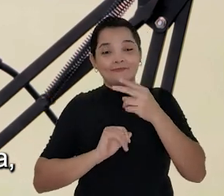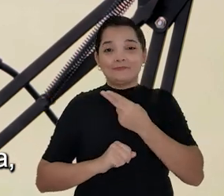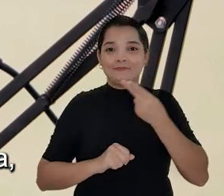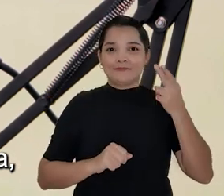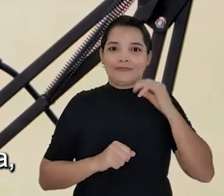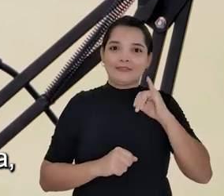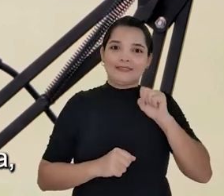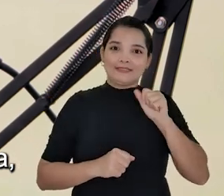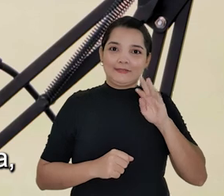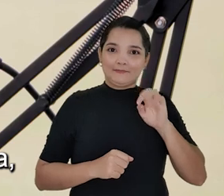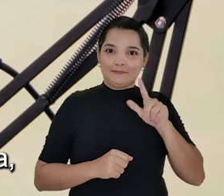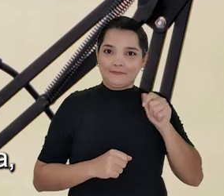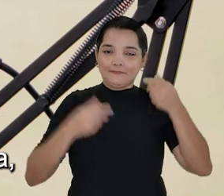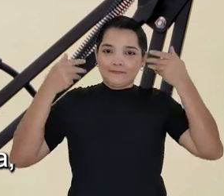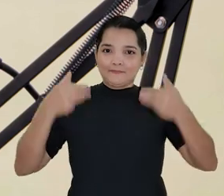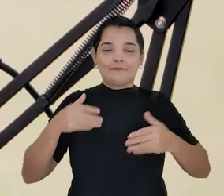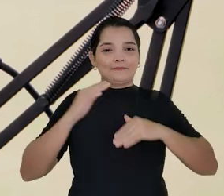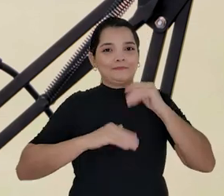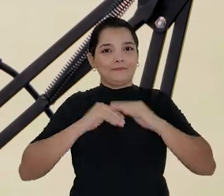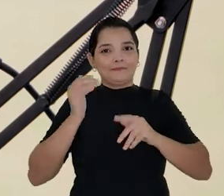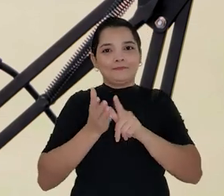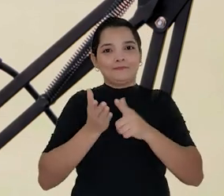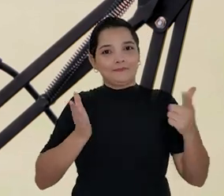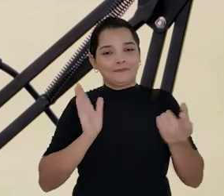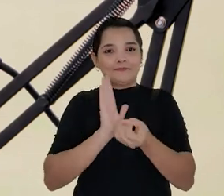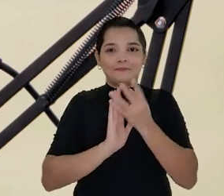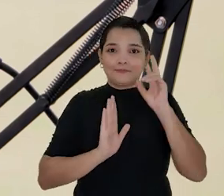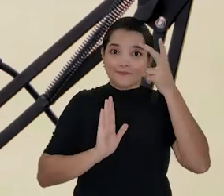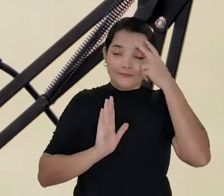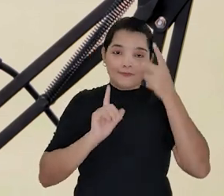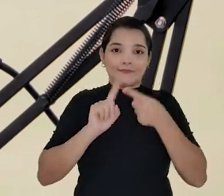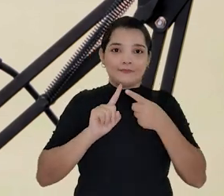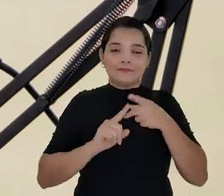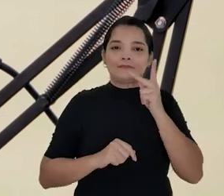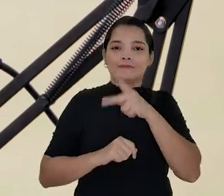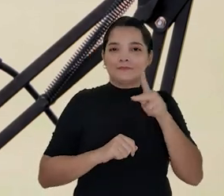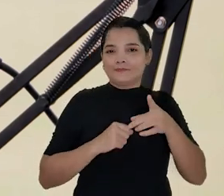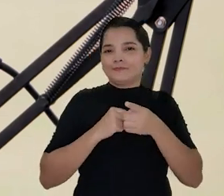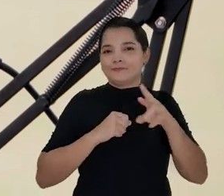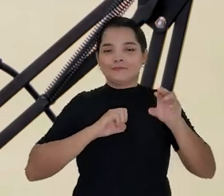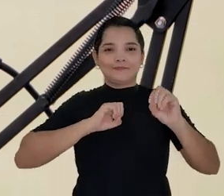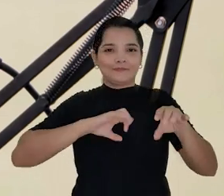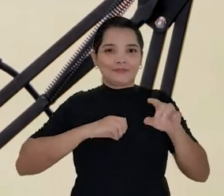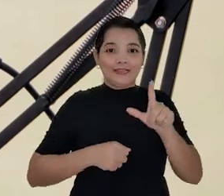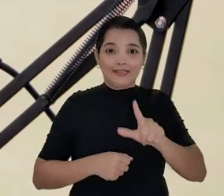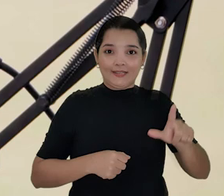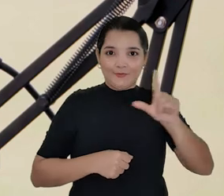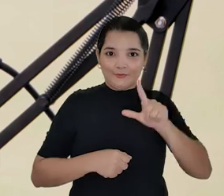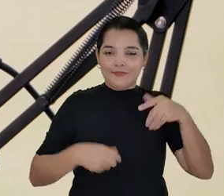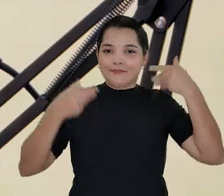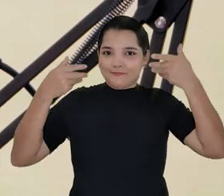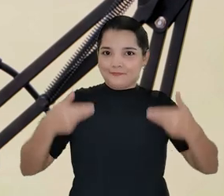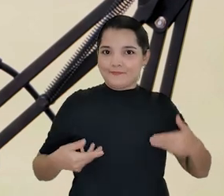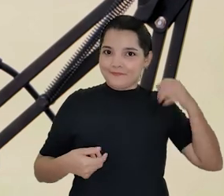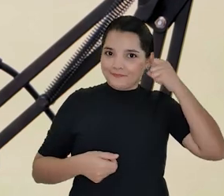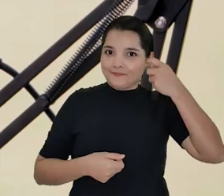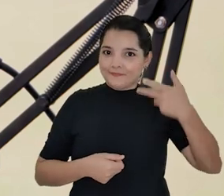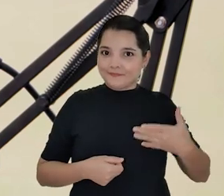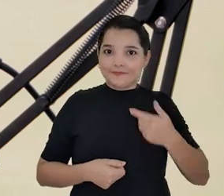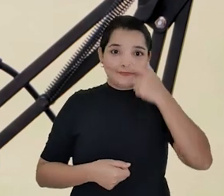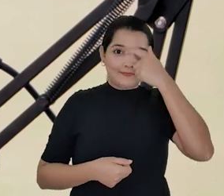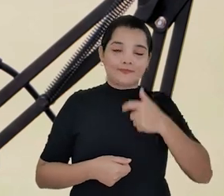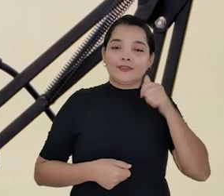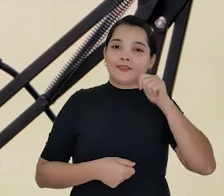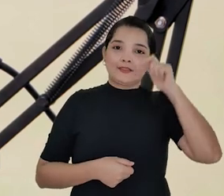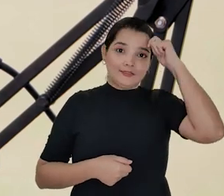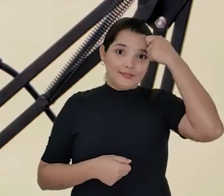sou Isabela Baltazar jornalista produtora cultural e Professora Doutora de literatura eu vou fazer rapidamente a minha autodescrição